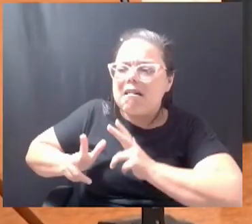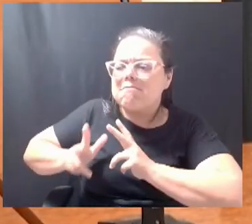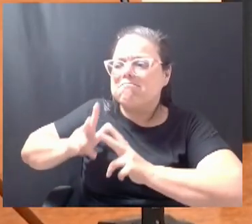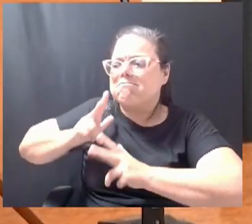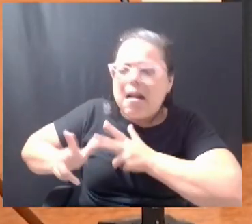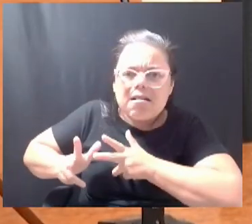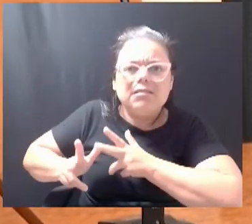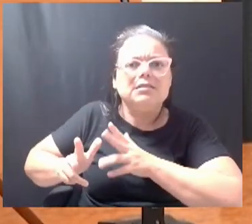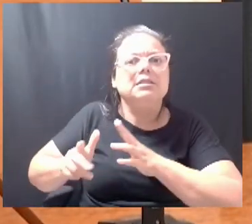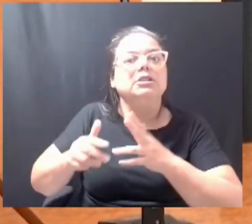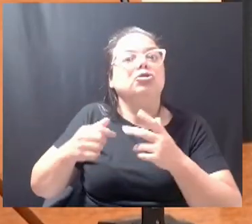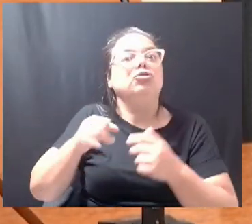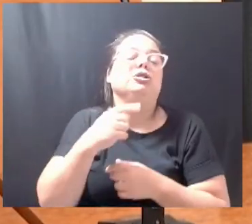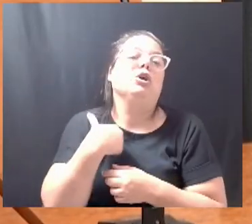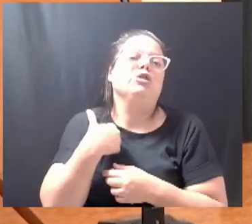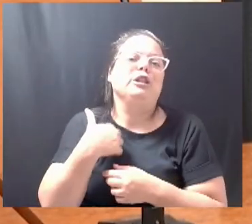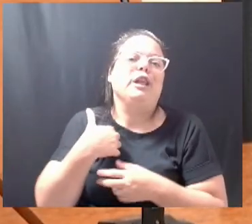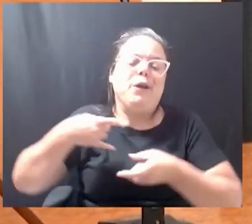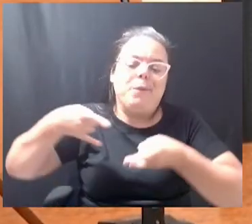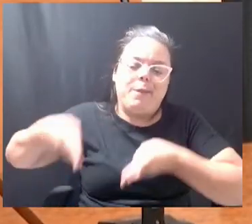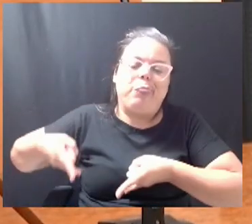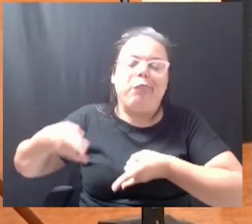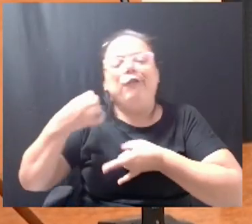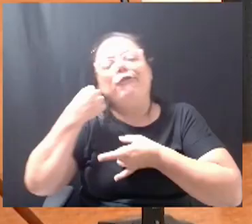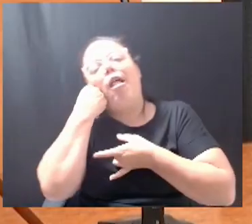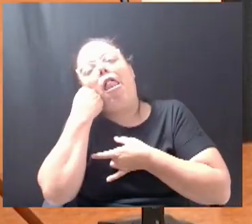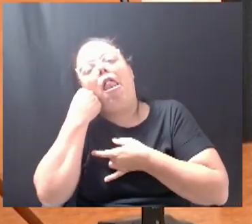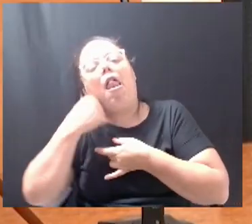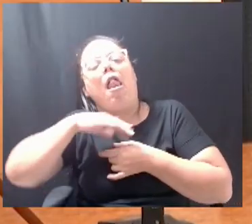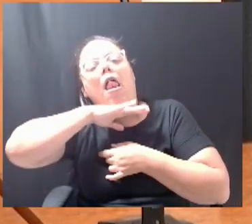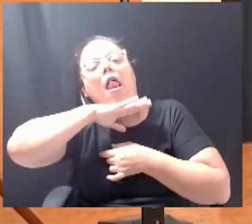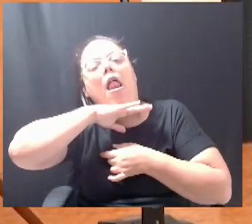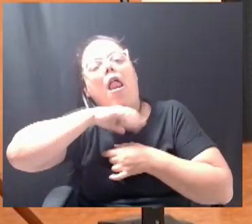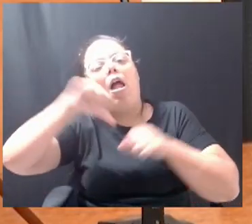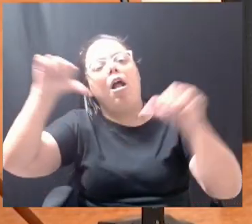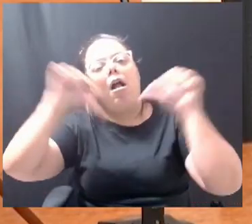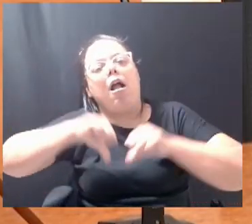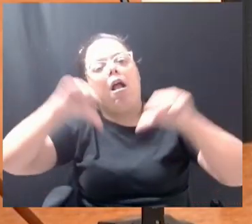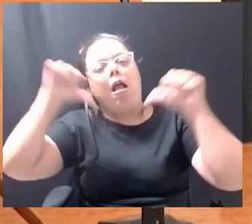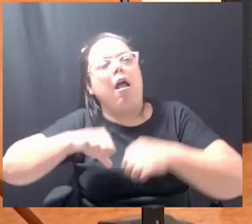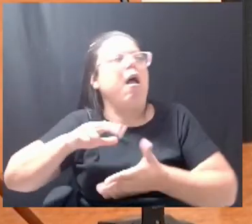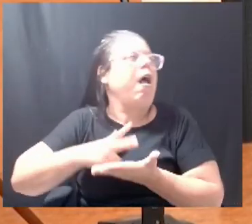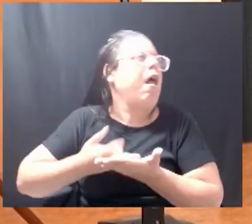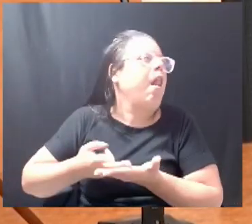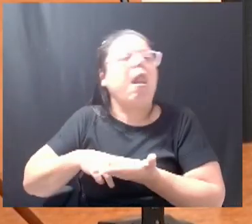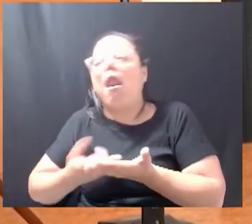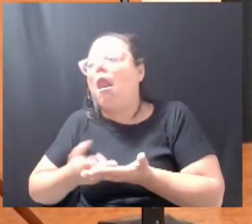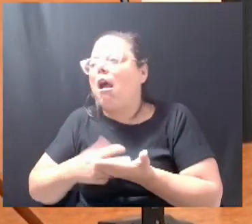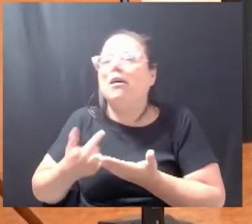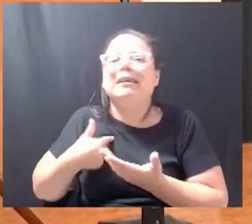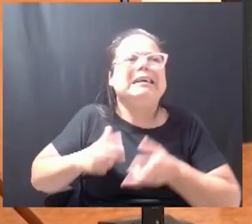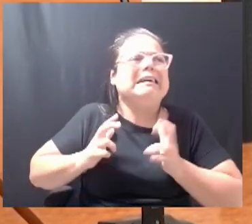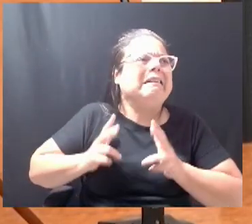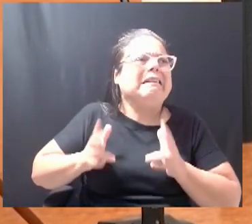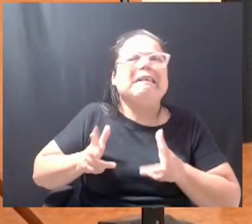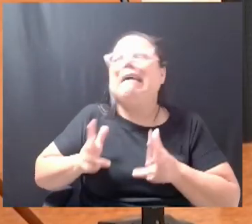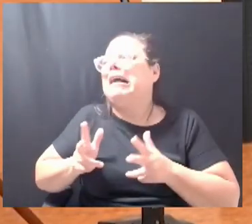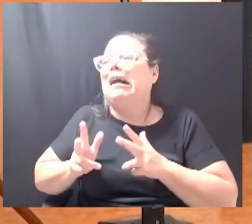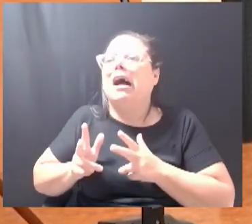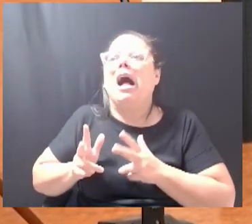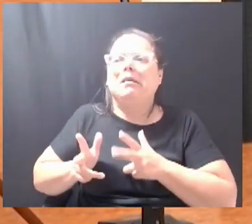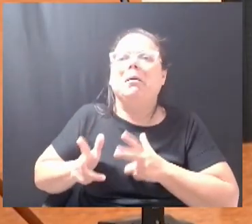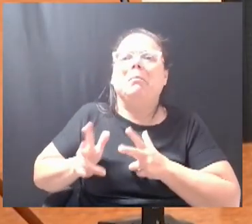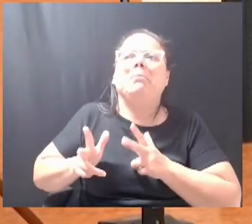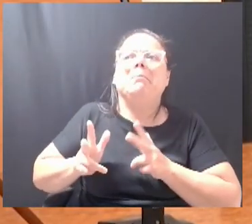de sono ruim. Eu posso gaguejar muito mais se eu estou muito tensa. Por que quando está nervoso e tenso